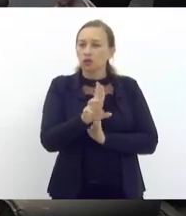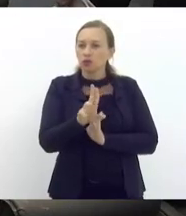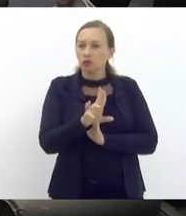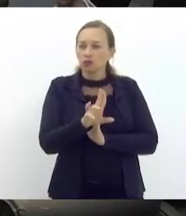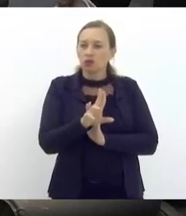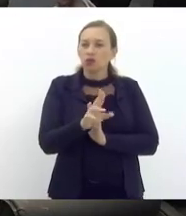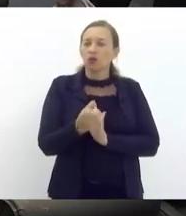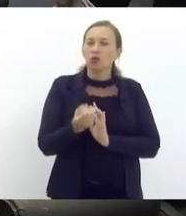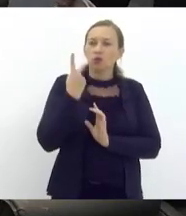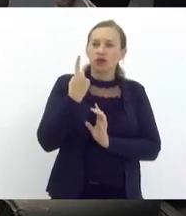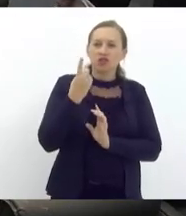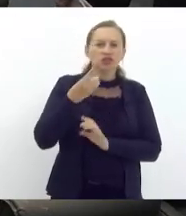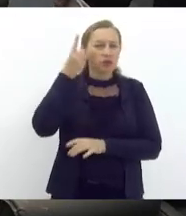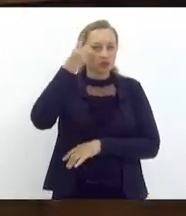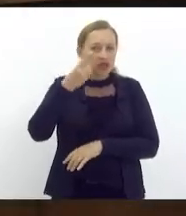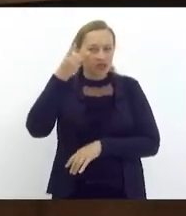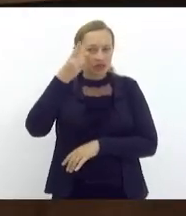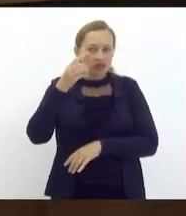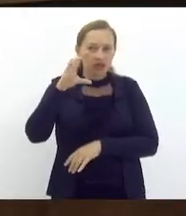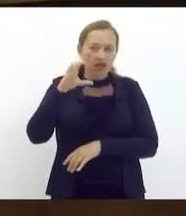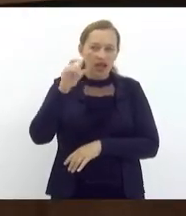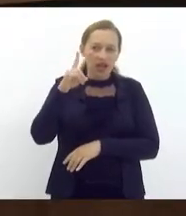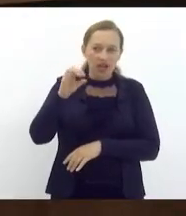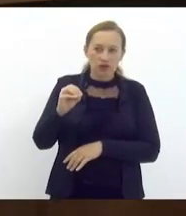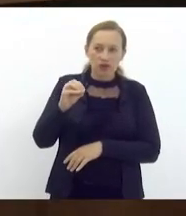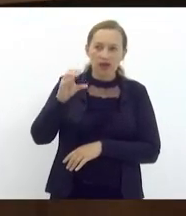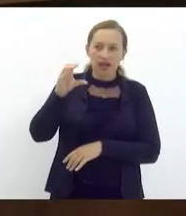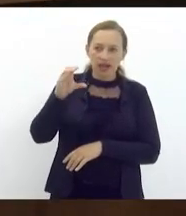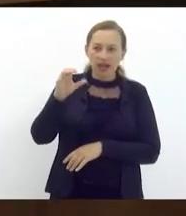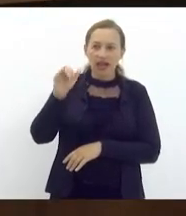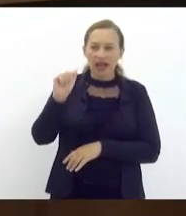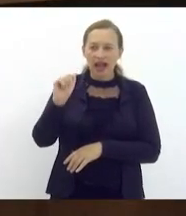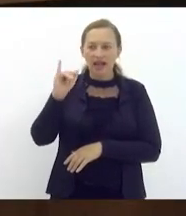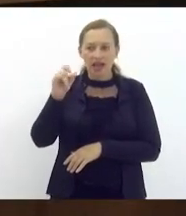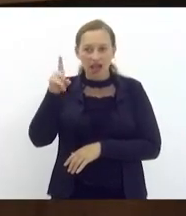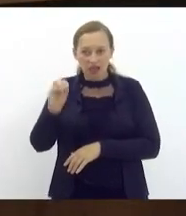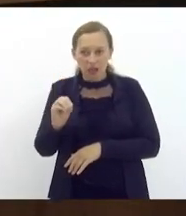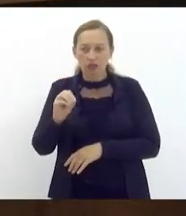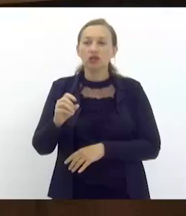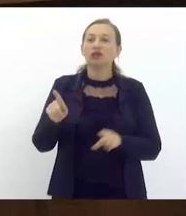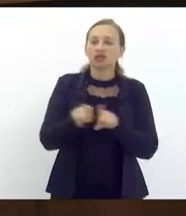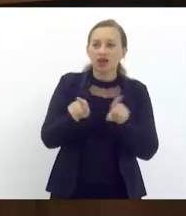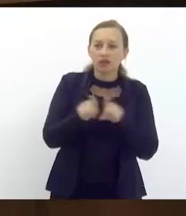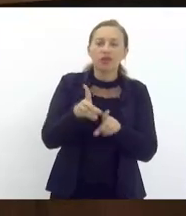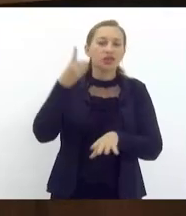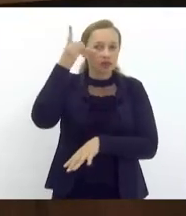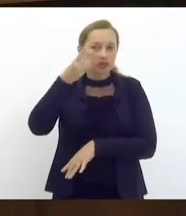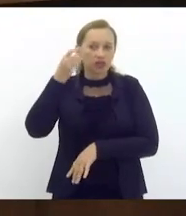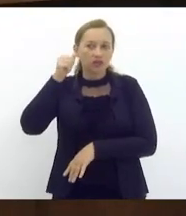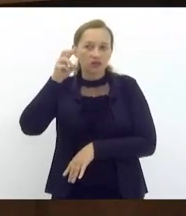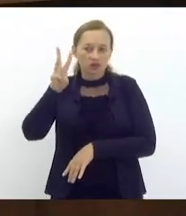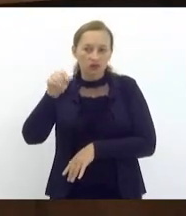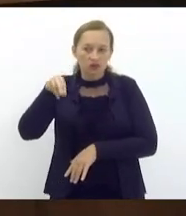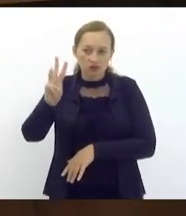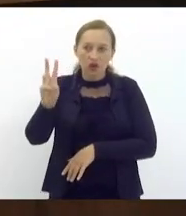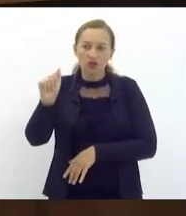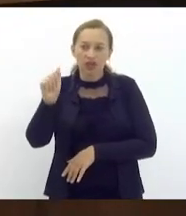deputado ex-putado Carlos Caiado hoje presidente da Câmara coisa Deputado valdec de estímulo a educação